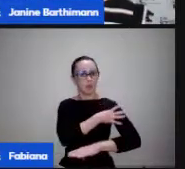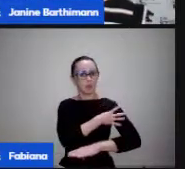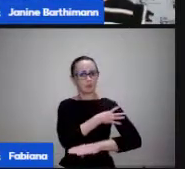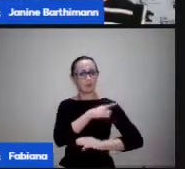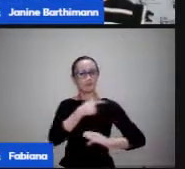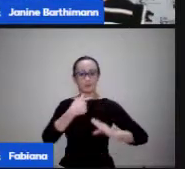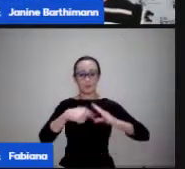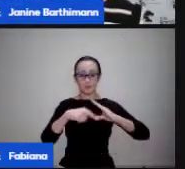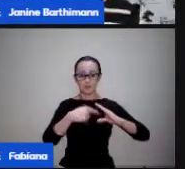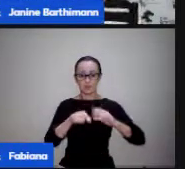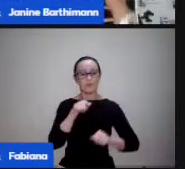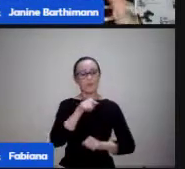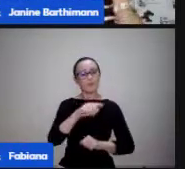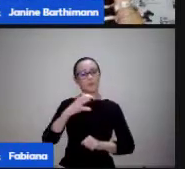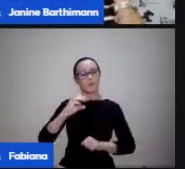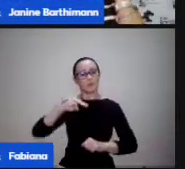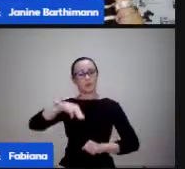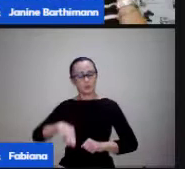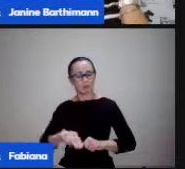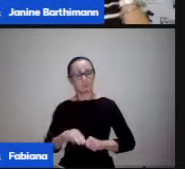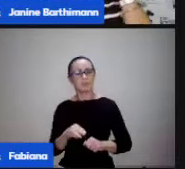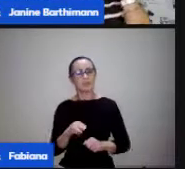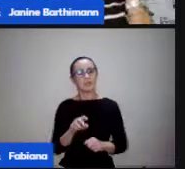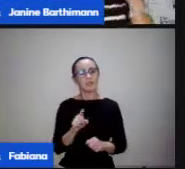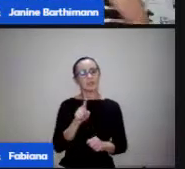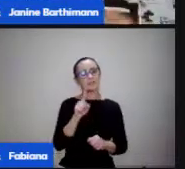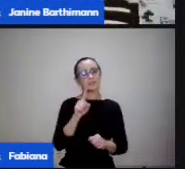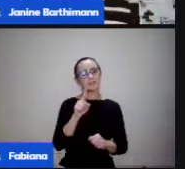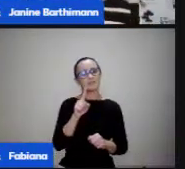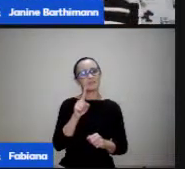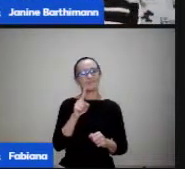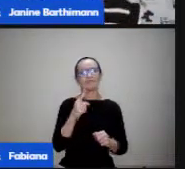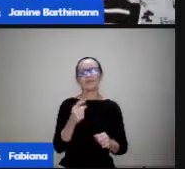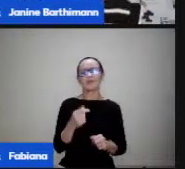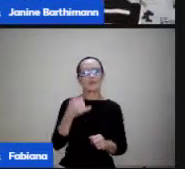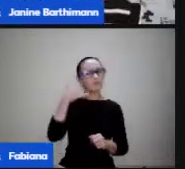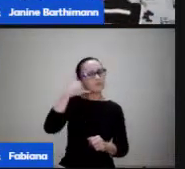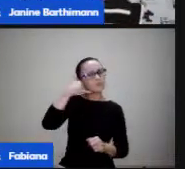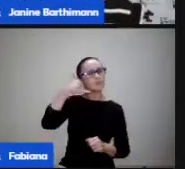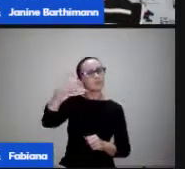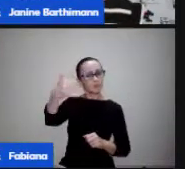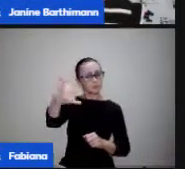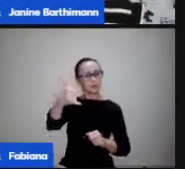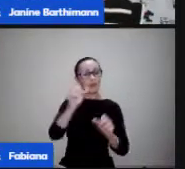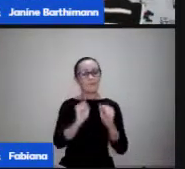gfemquartoano@gmail.com. E se você quiser falar pessoalmente, pode dar uma ligadinha para a gente no